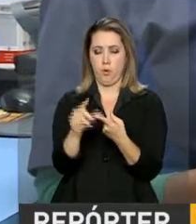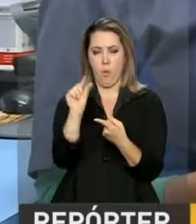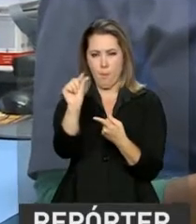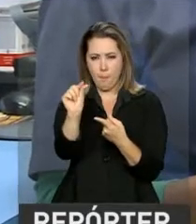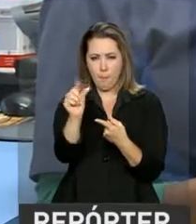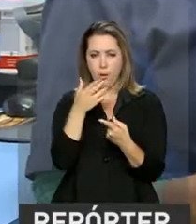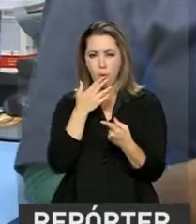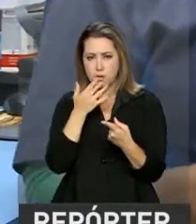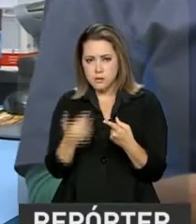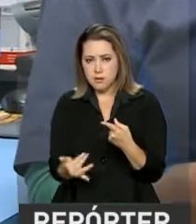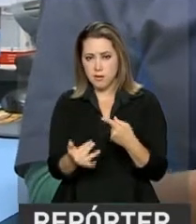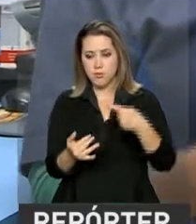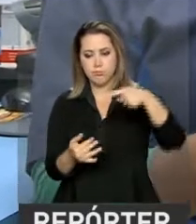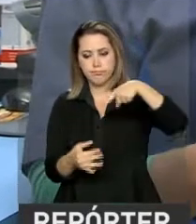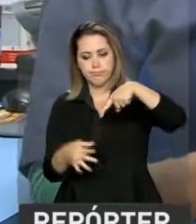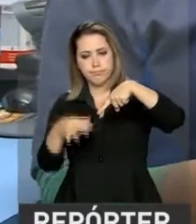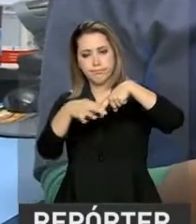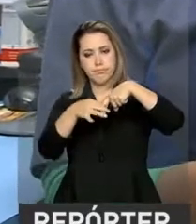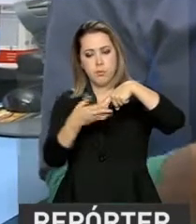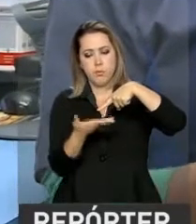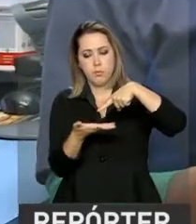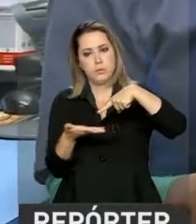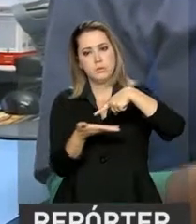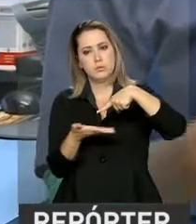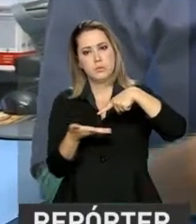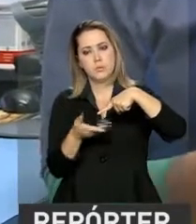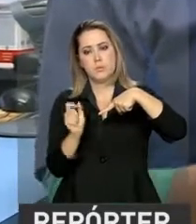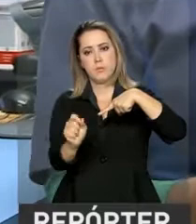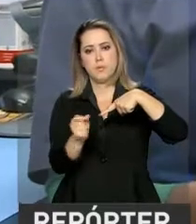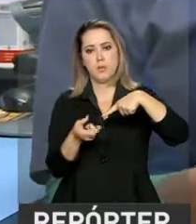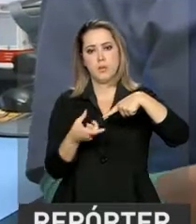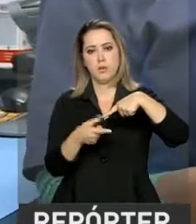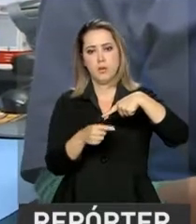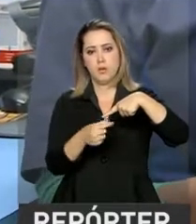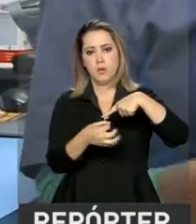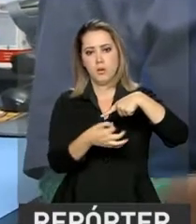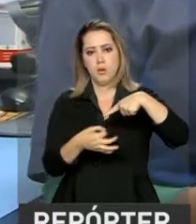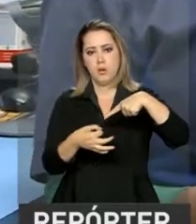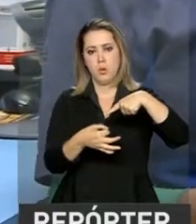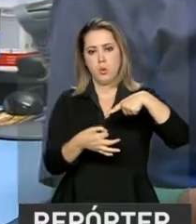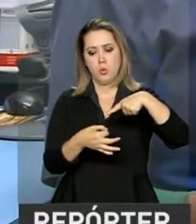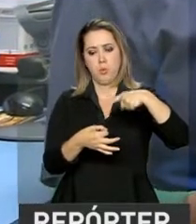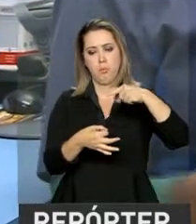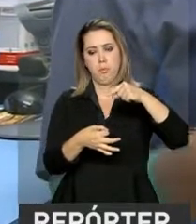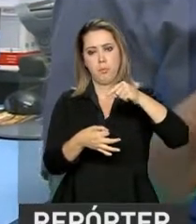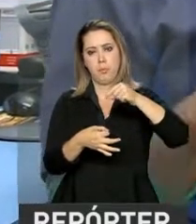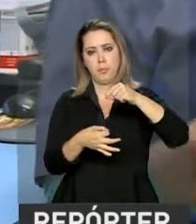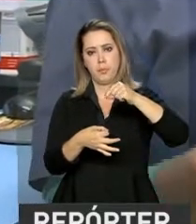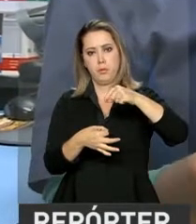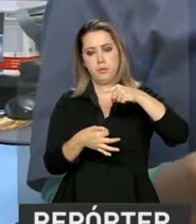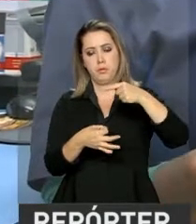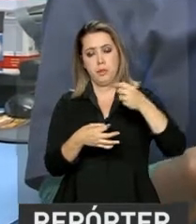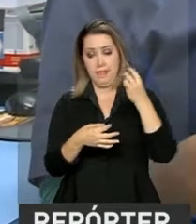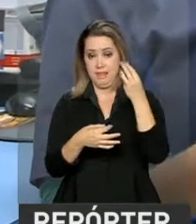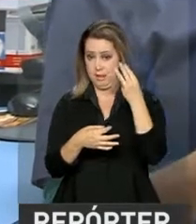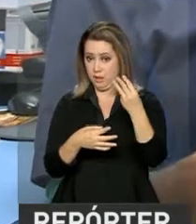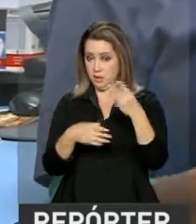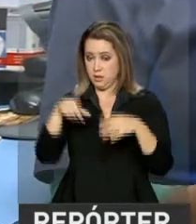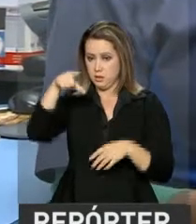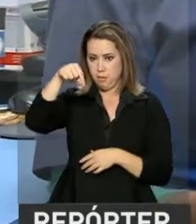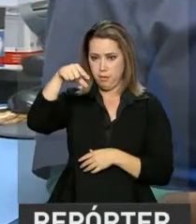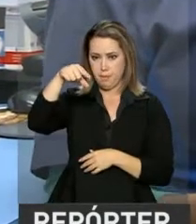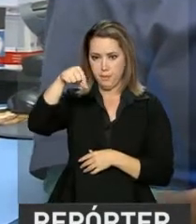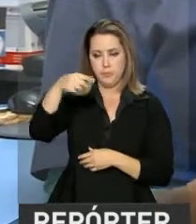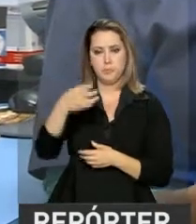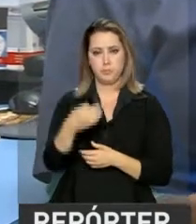pouquinho do sangue coloca dentro do sítio não pode fazer do concelho tem aqui tenha três gotinhas